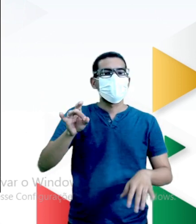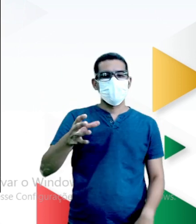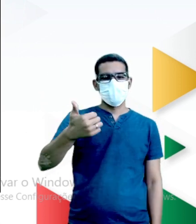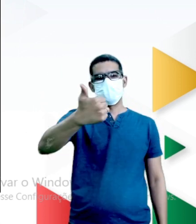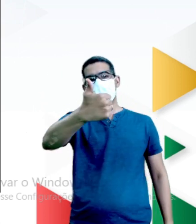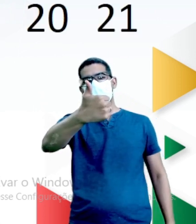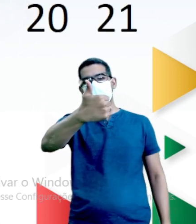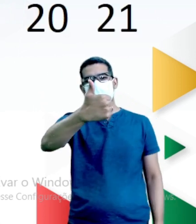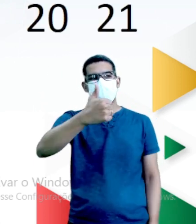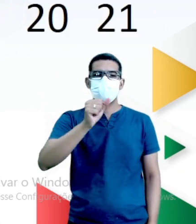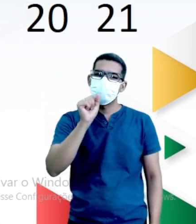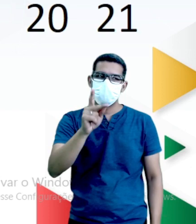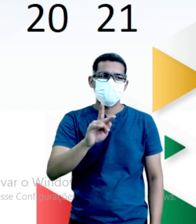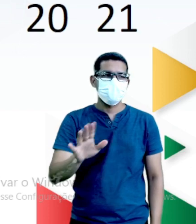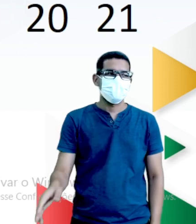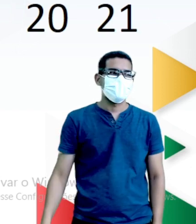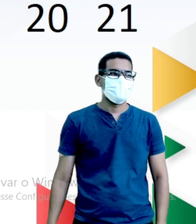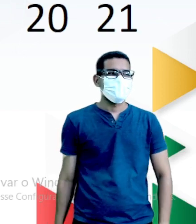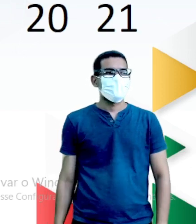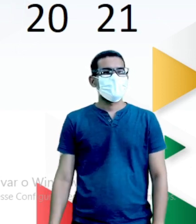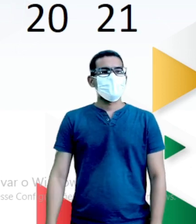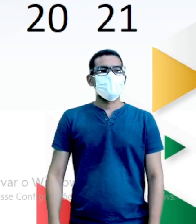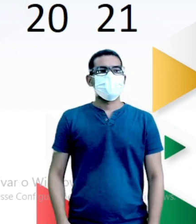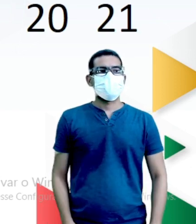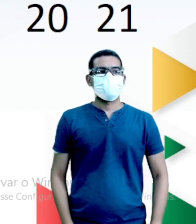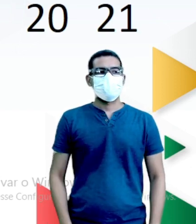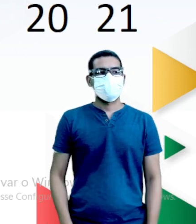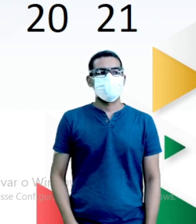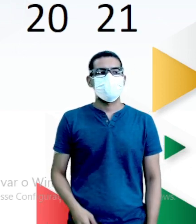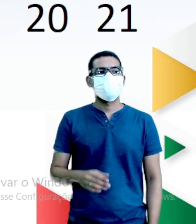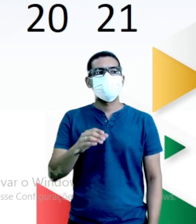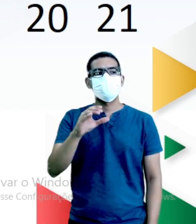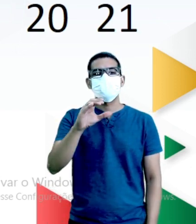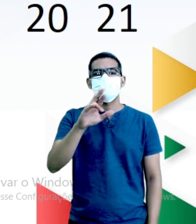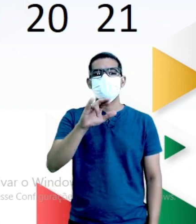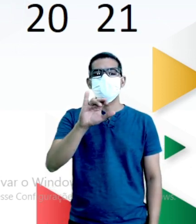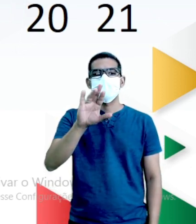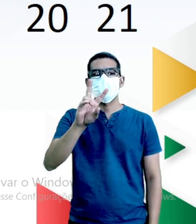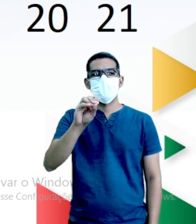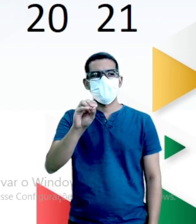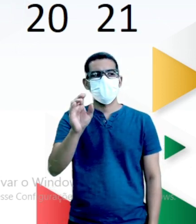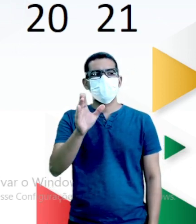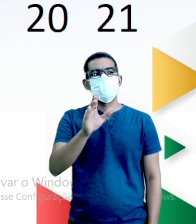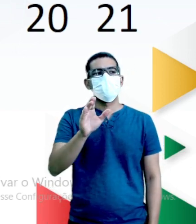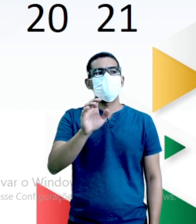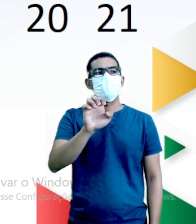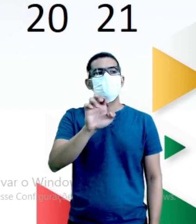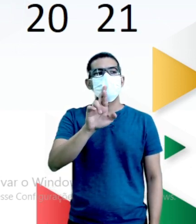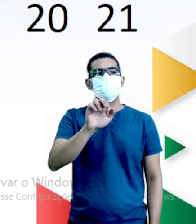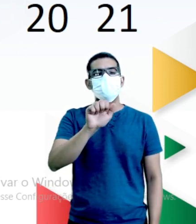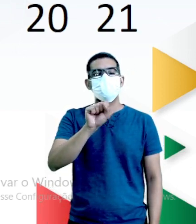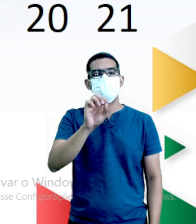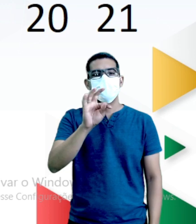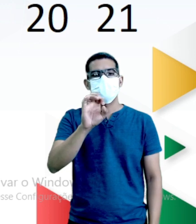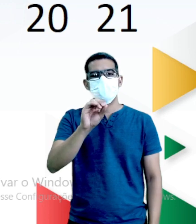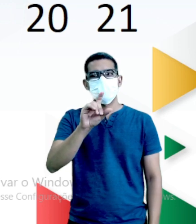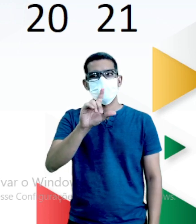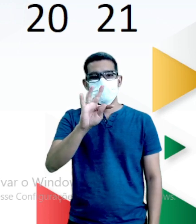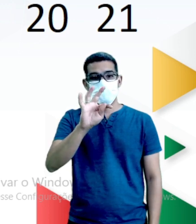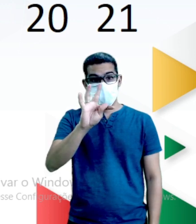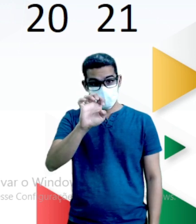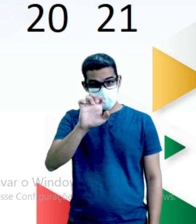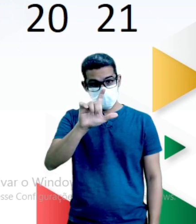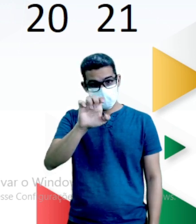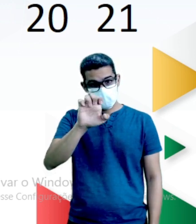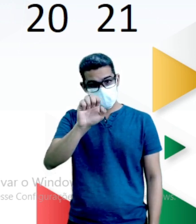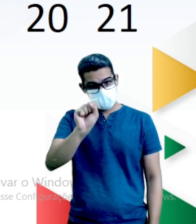dizendo ok, tamo junto. Vamos lá. Crivo de Aristóteles, que esse cara criou uma coisa bem interessante, eu vou trazer